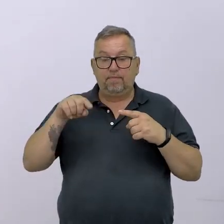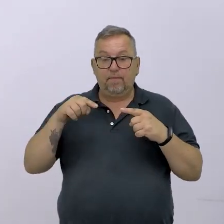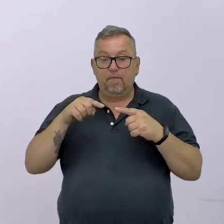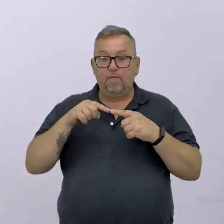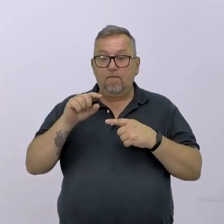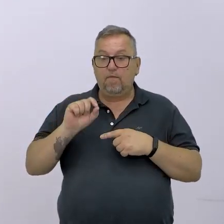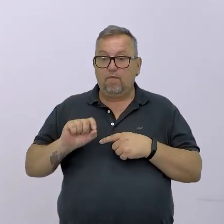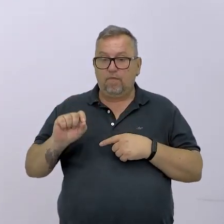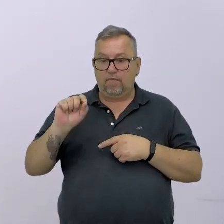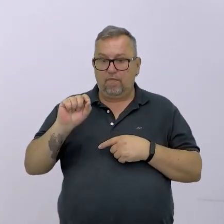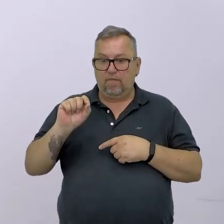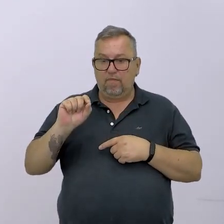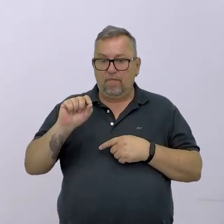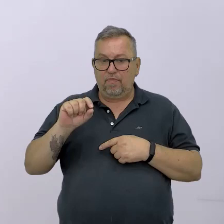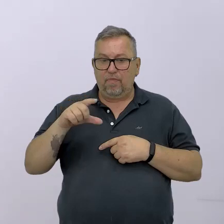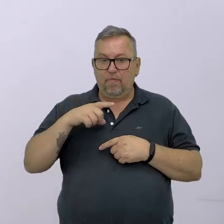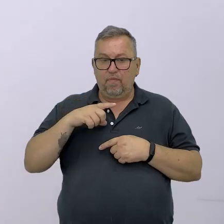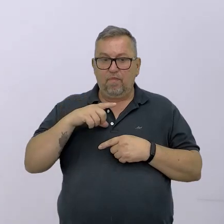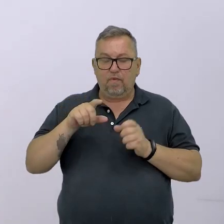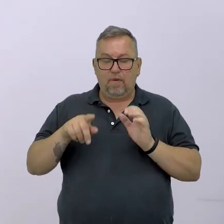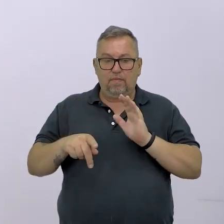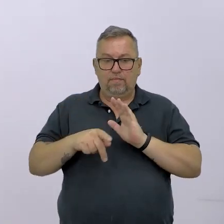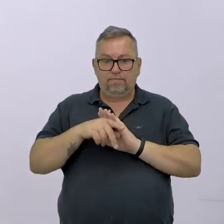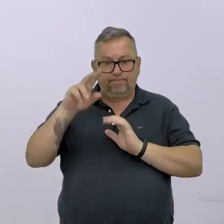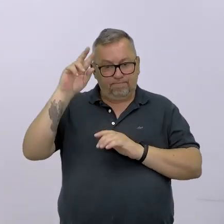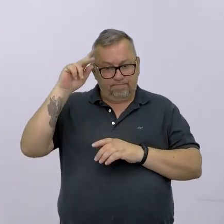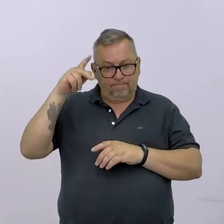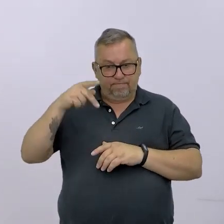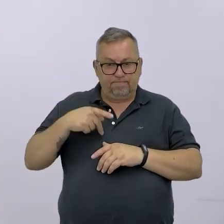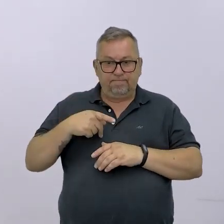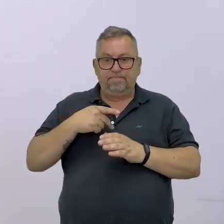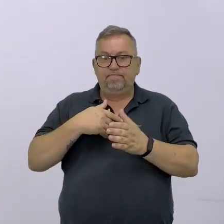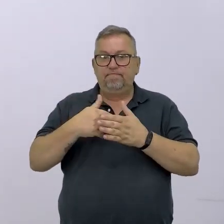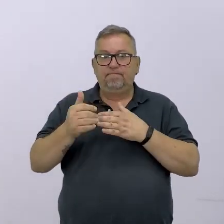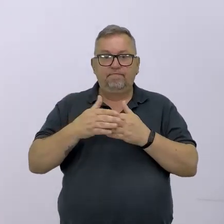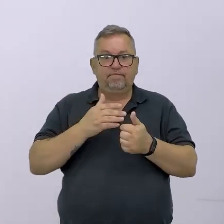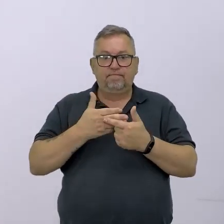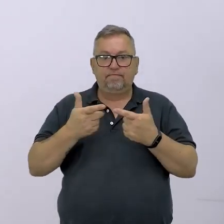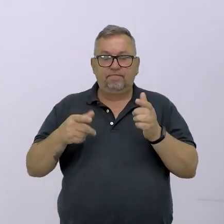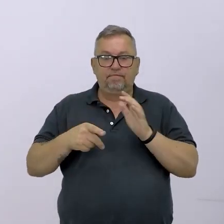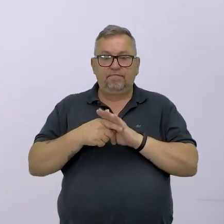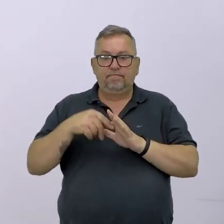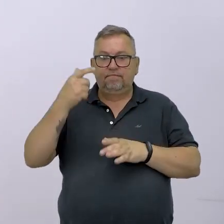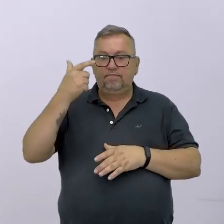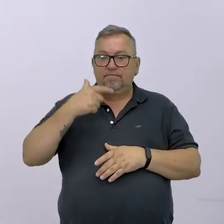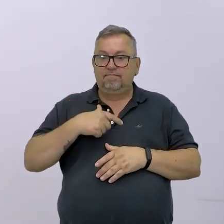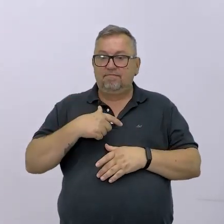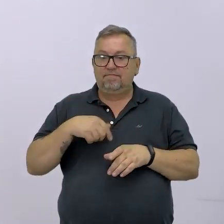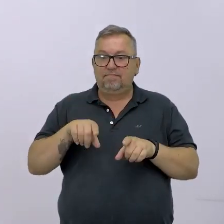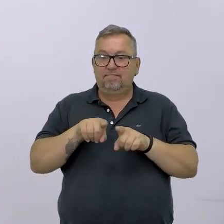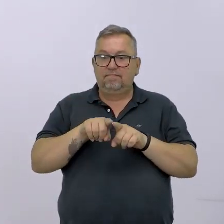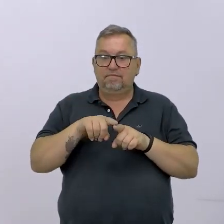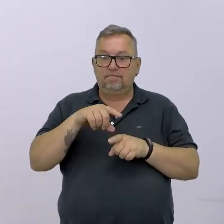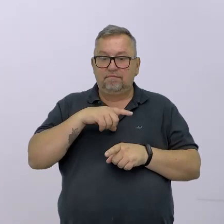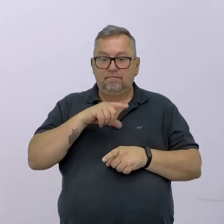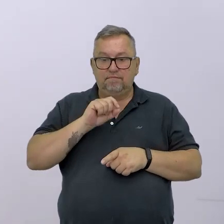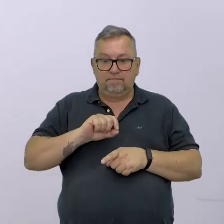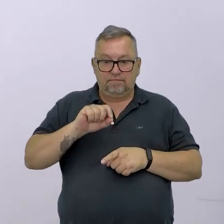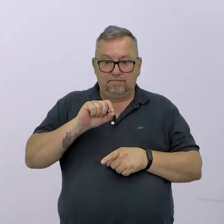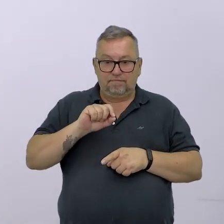objetiva se refere às coisas em si mesmas, independentemente da gente. E então existe até